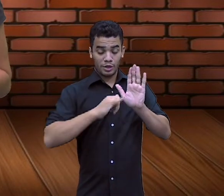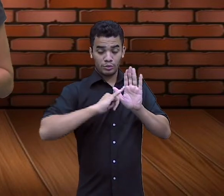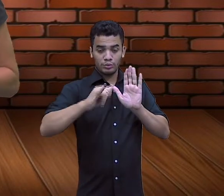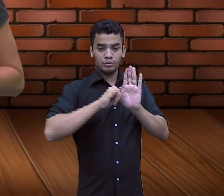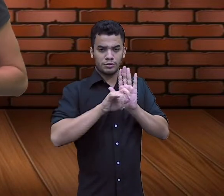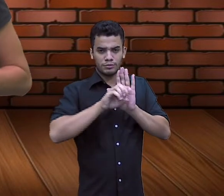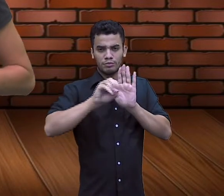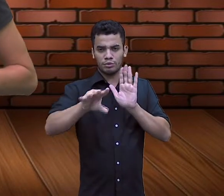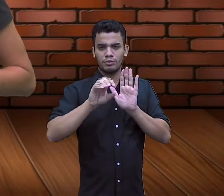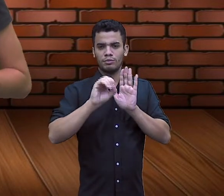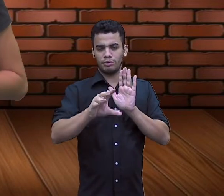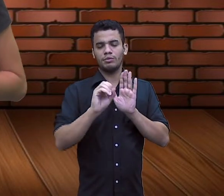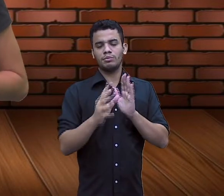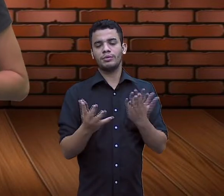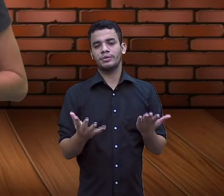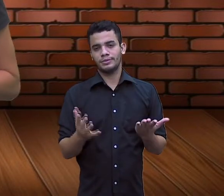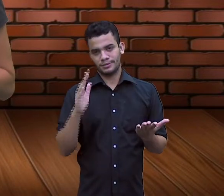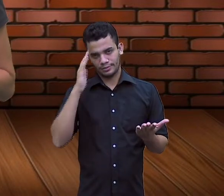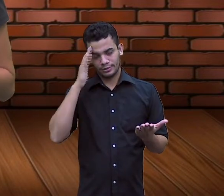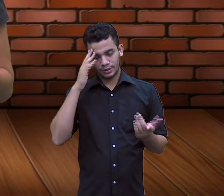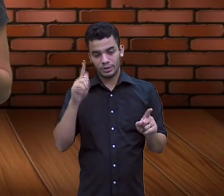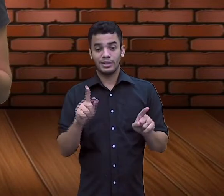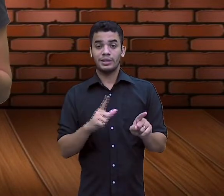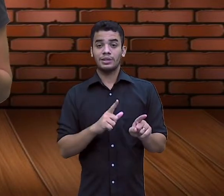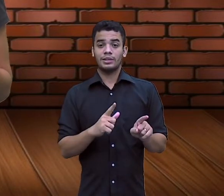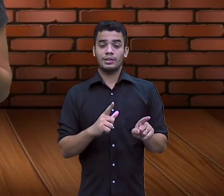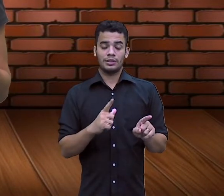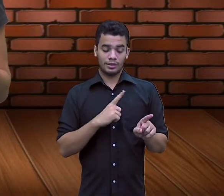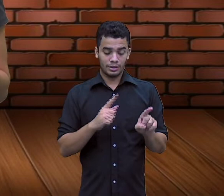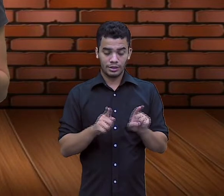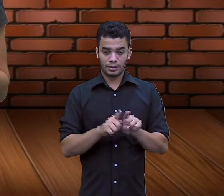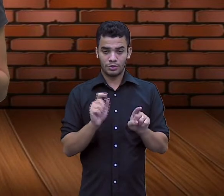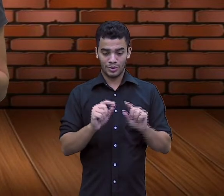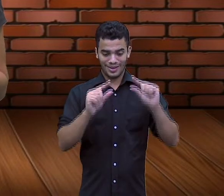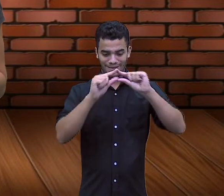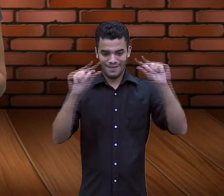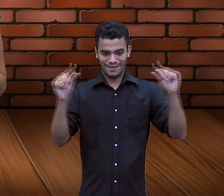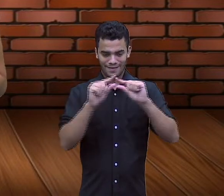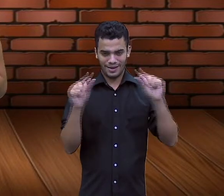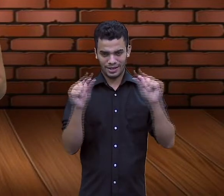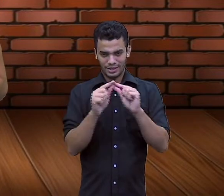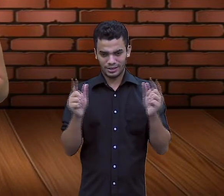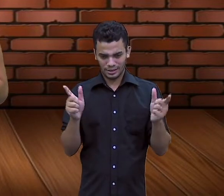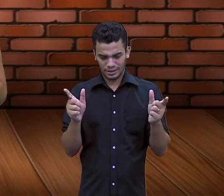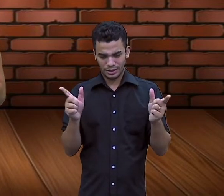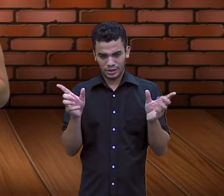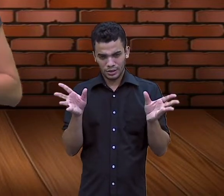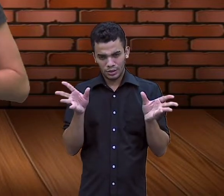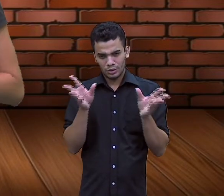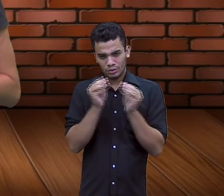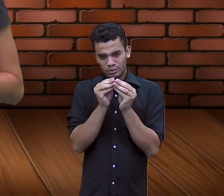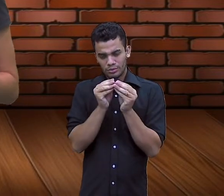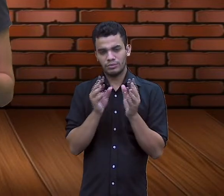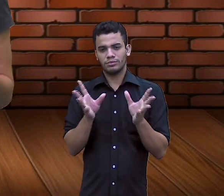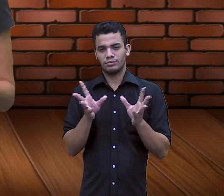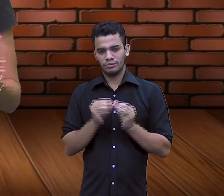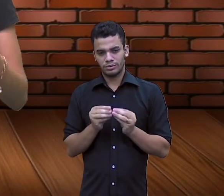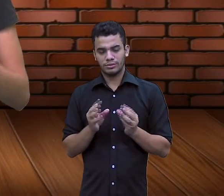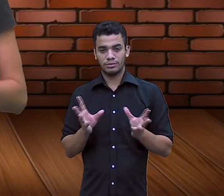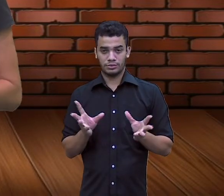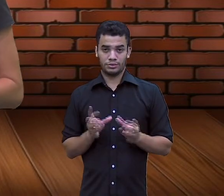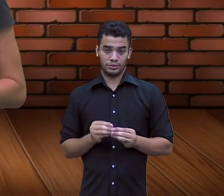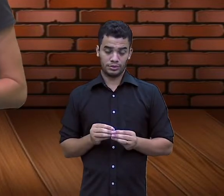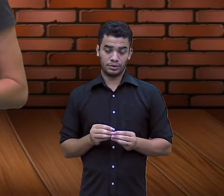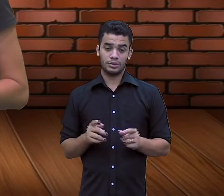são frases curtas, podendo reproduzir um provérbio popular ou